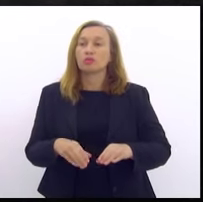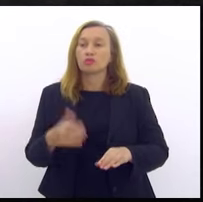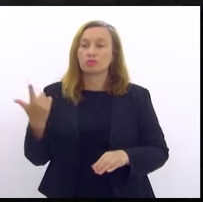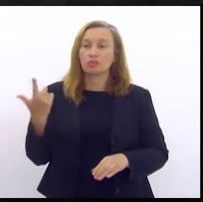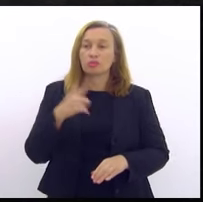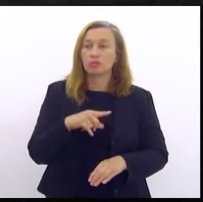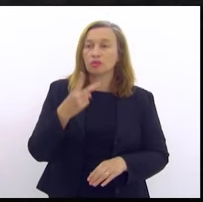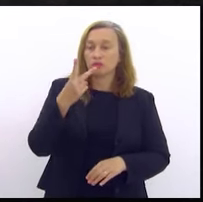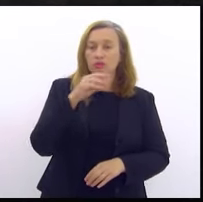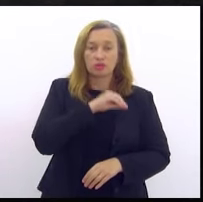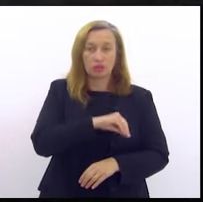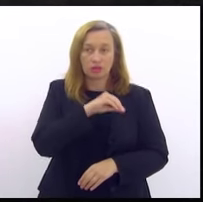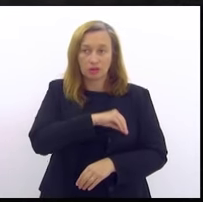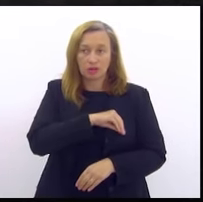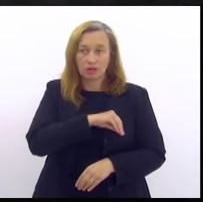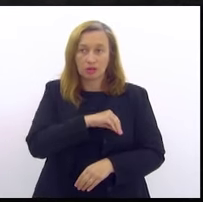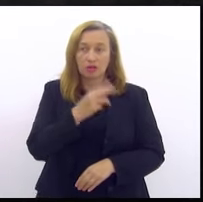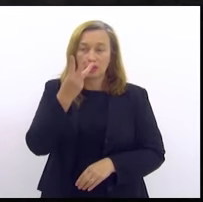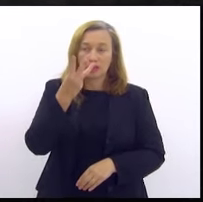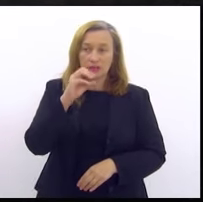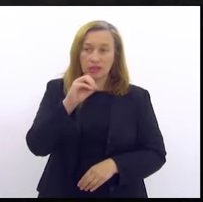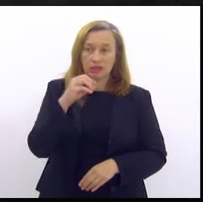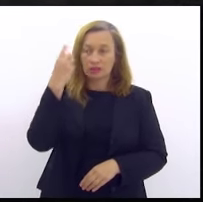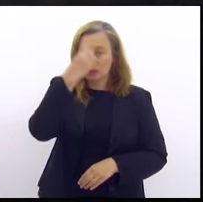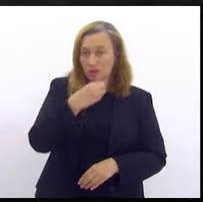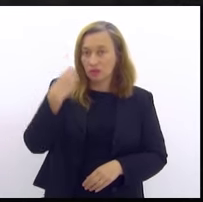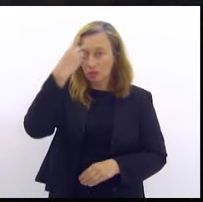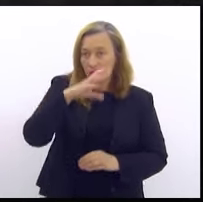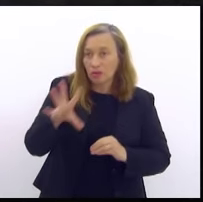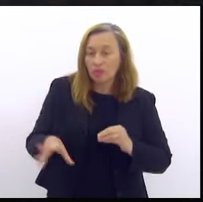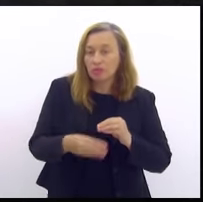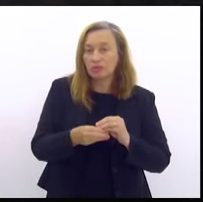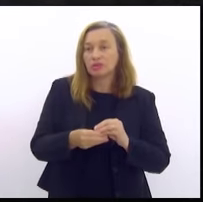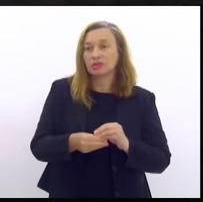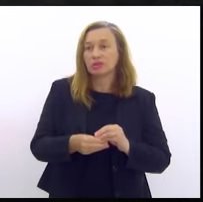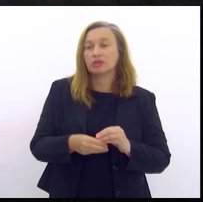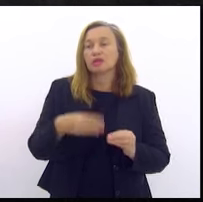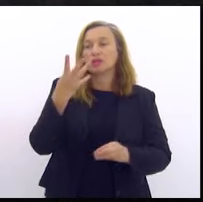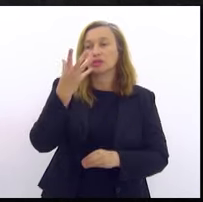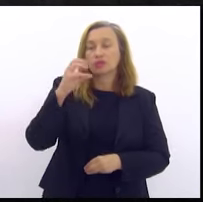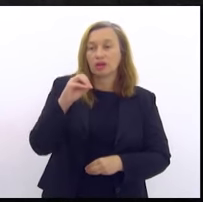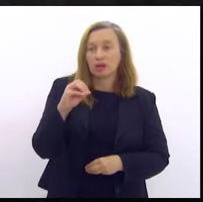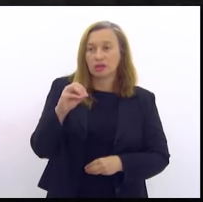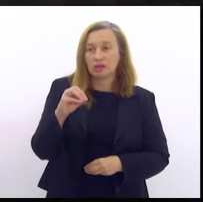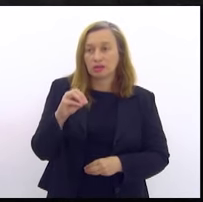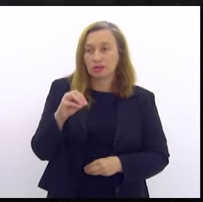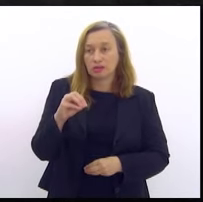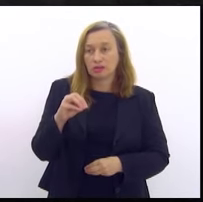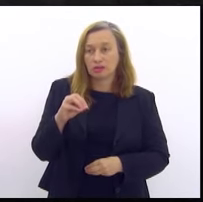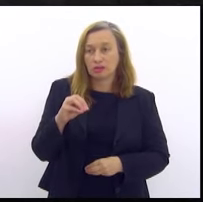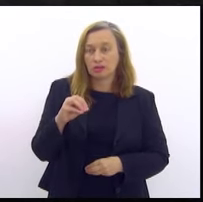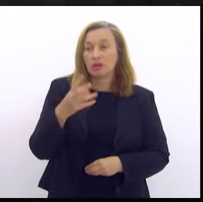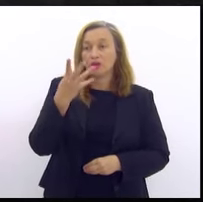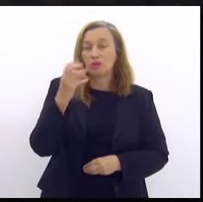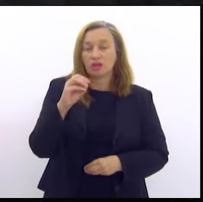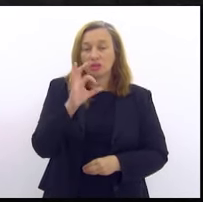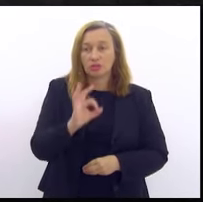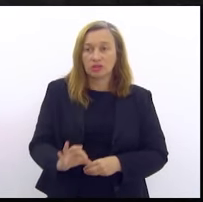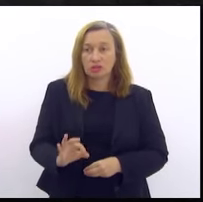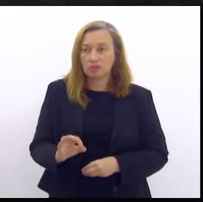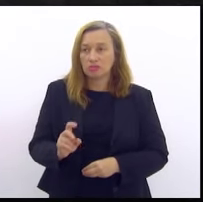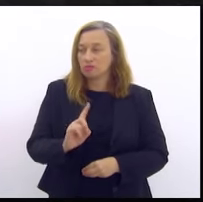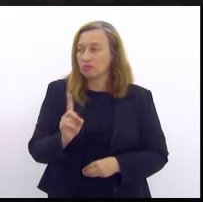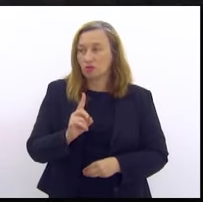2 salários mínimos, né, para 30 horas, com a complementação de 40, tendo um adicional de 40%. Isso não